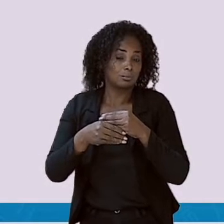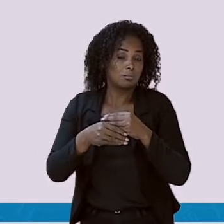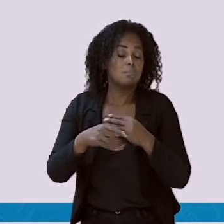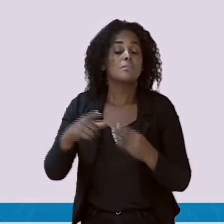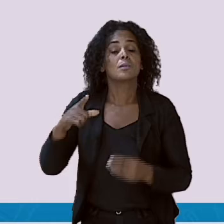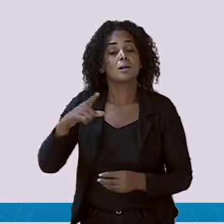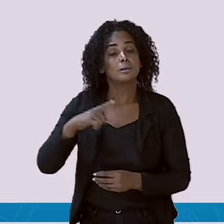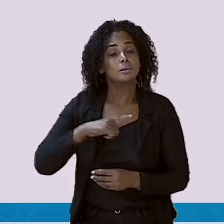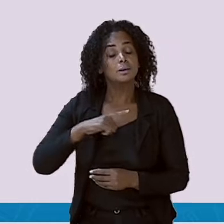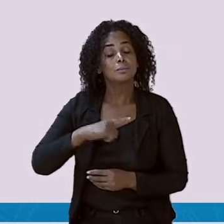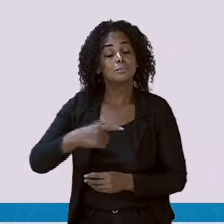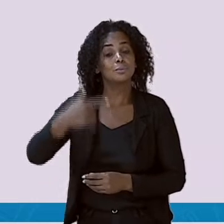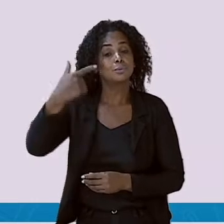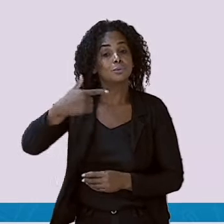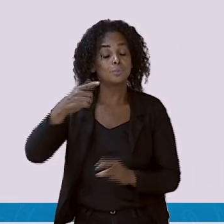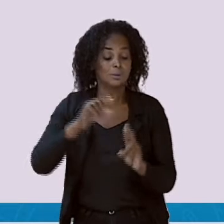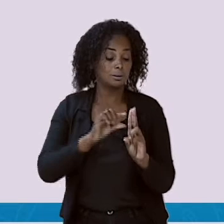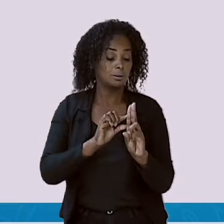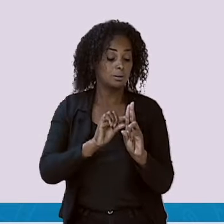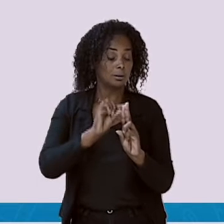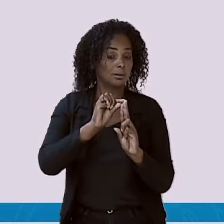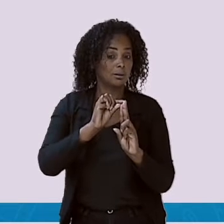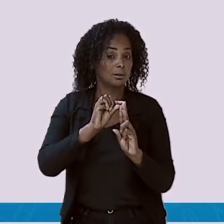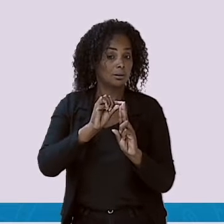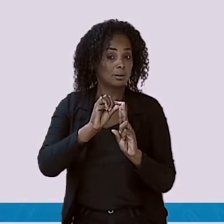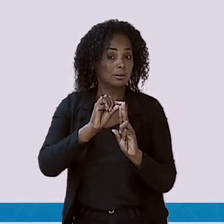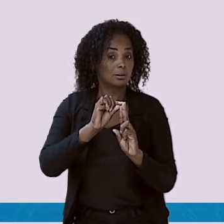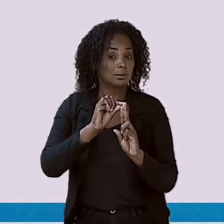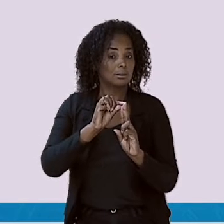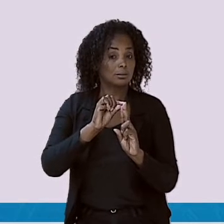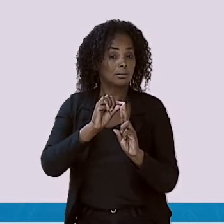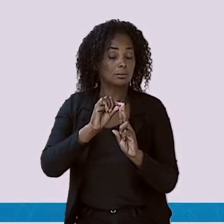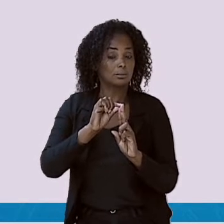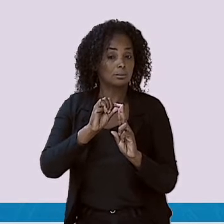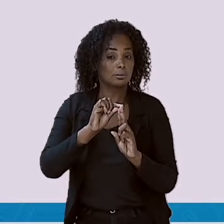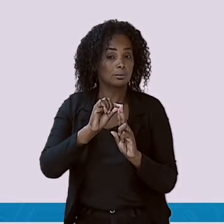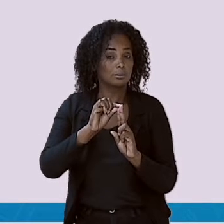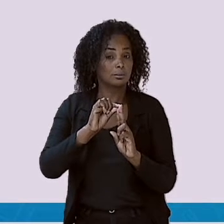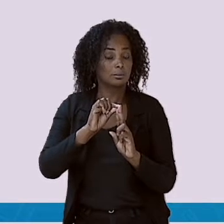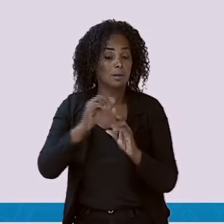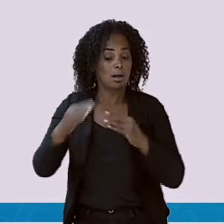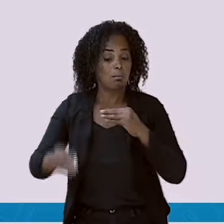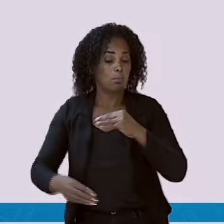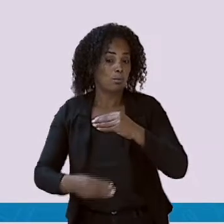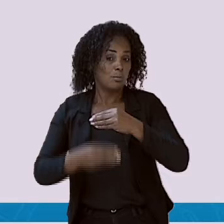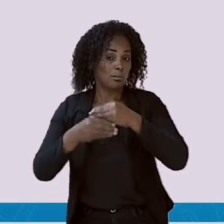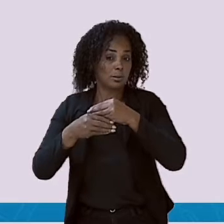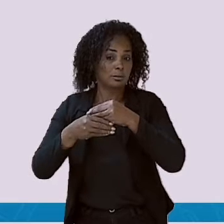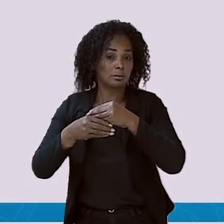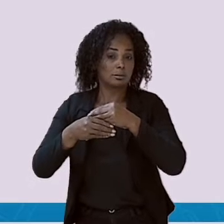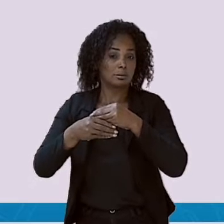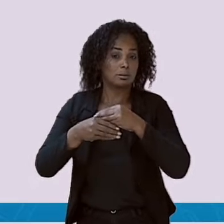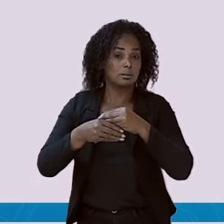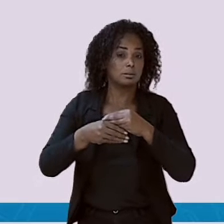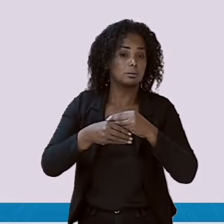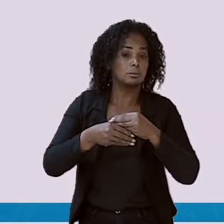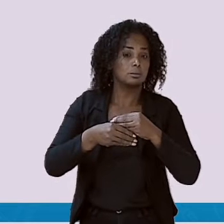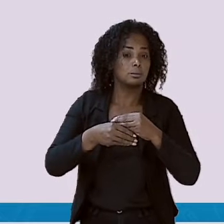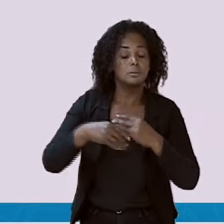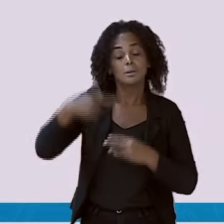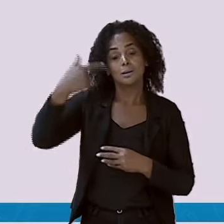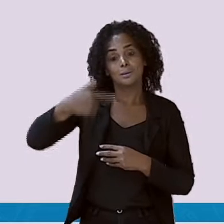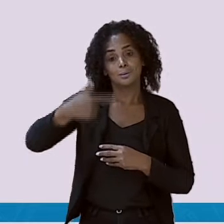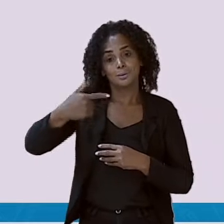dezenas completas, tá? Já na minha próxima coluna, tá falando assim, a centena